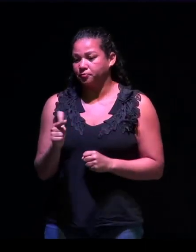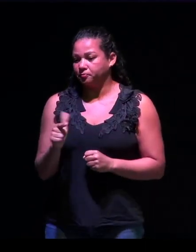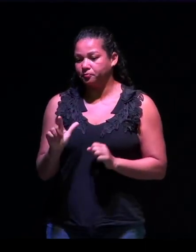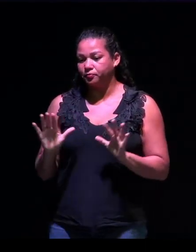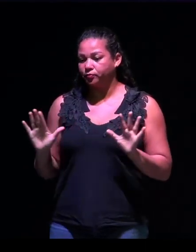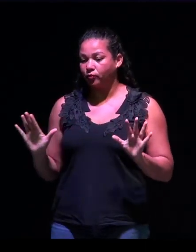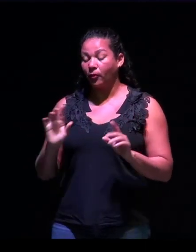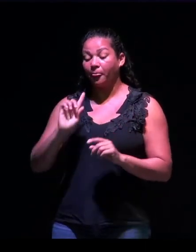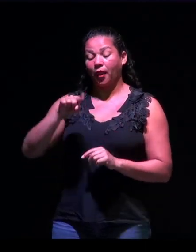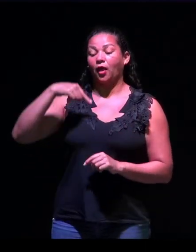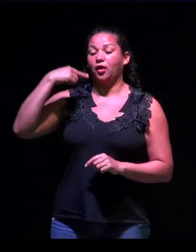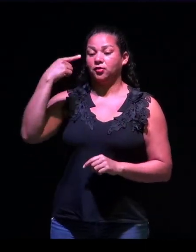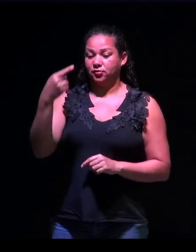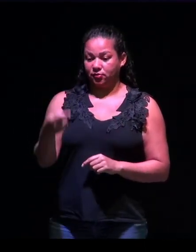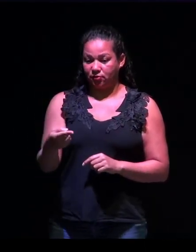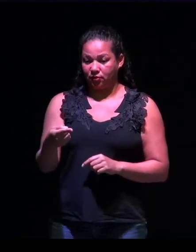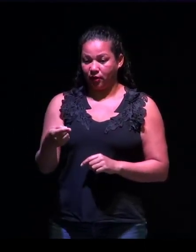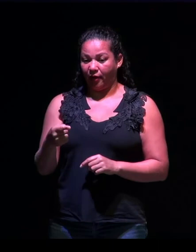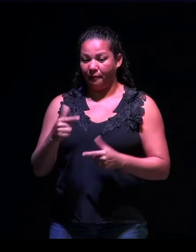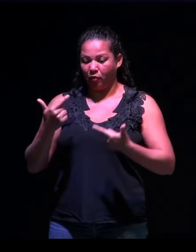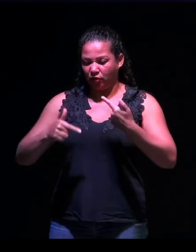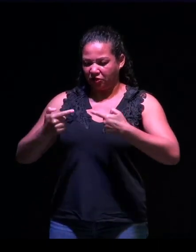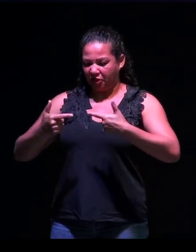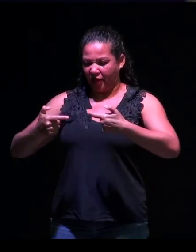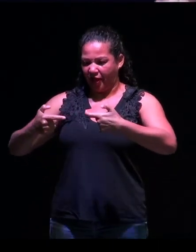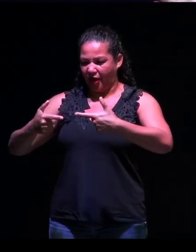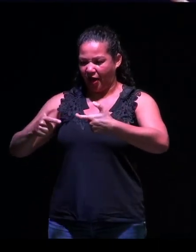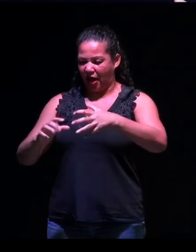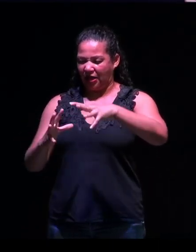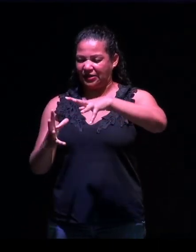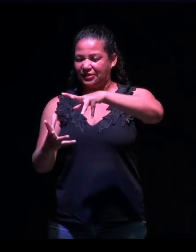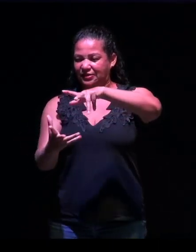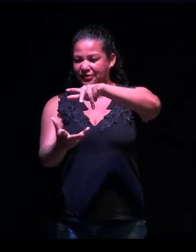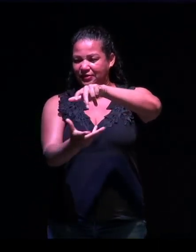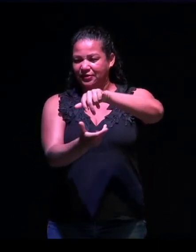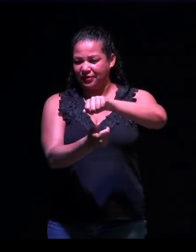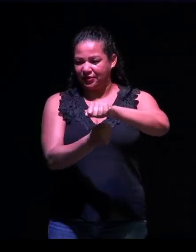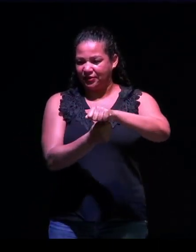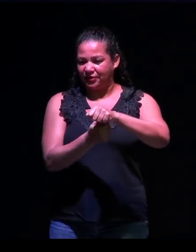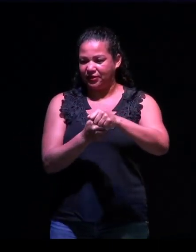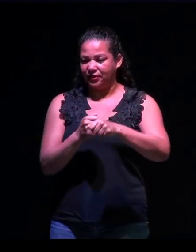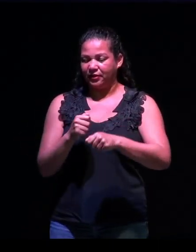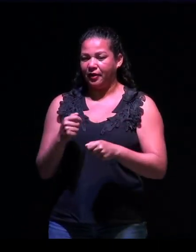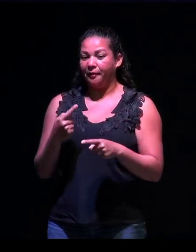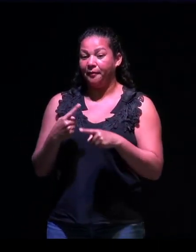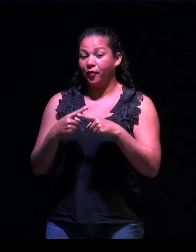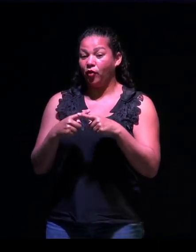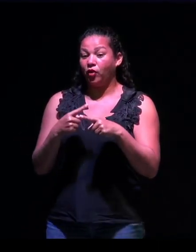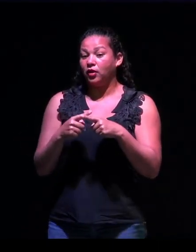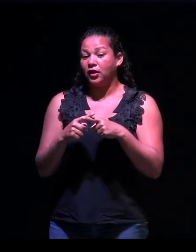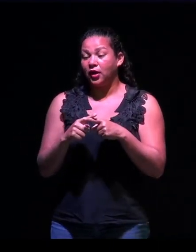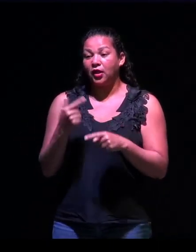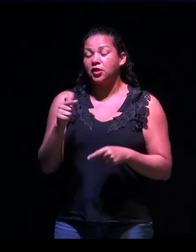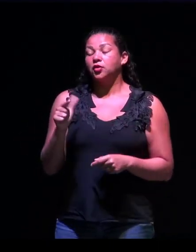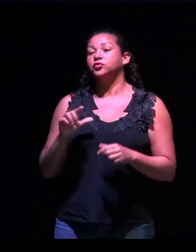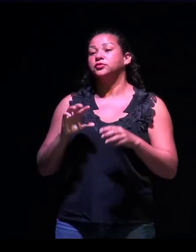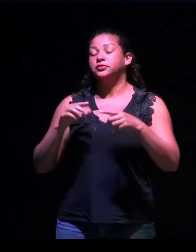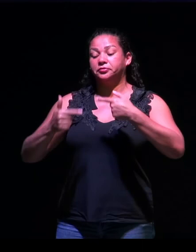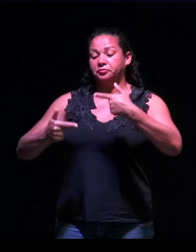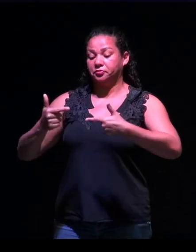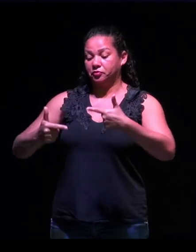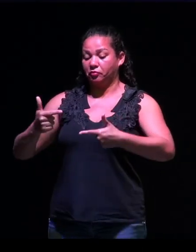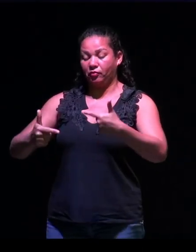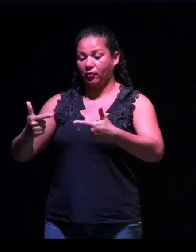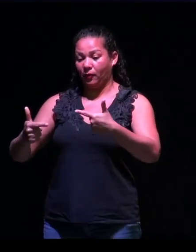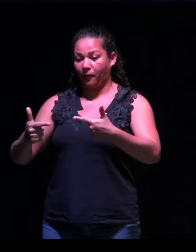edificada depois da Segunda Guerra Mundial, exatamente para fazer com que não houvesse mais guerras, quando tivesse um conflito, porque antes